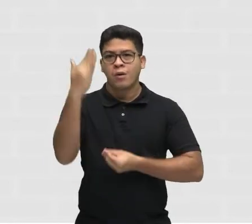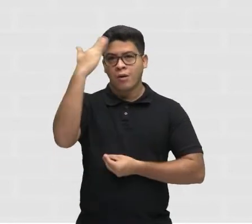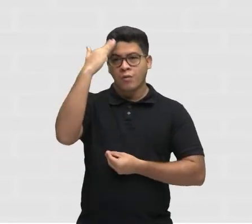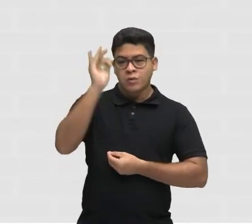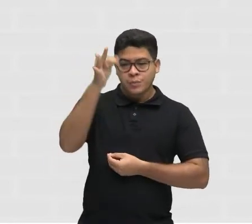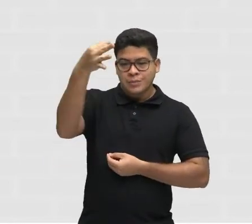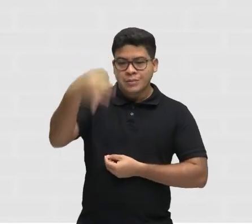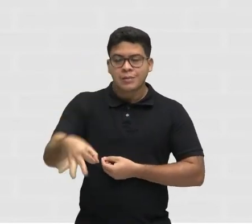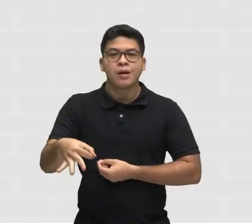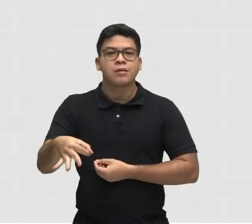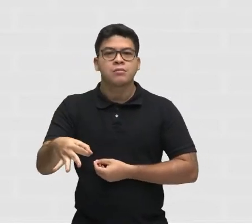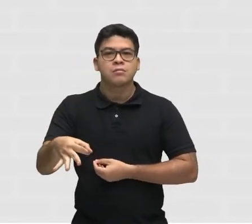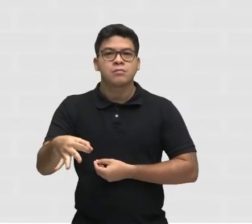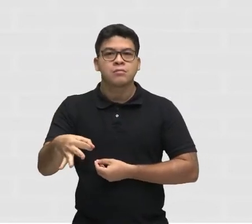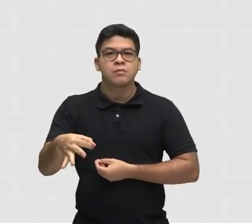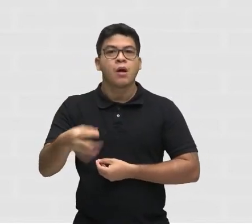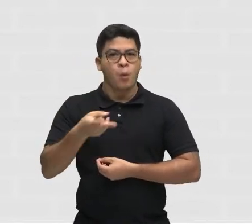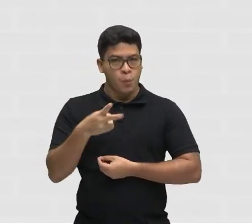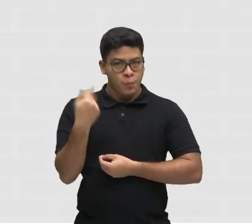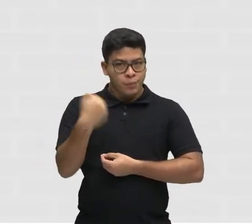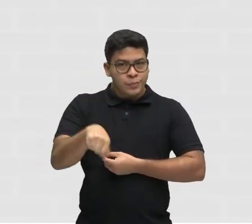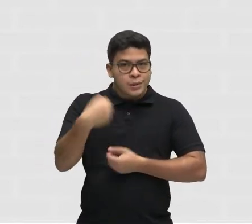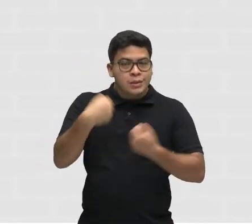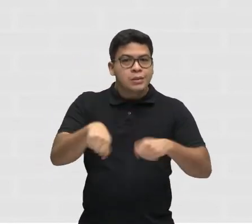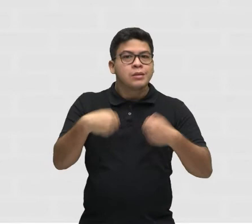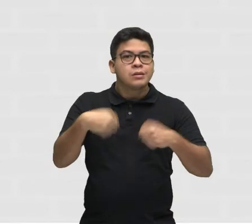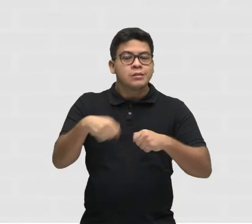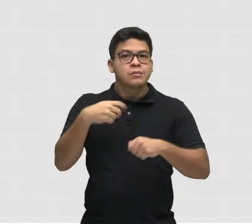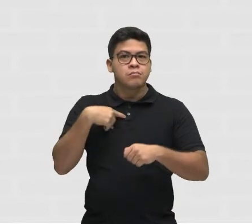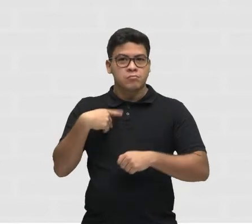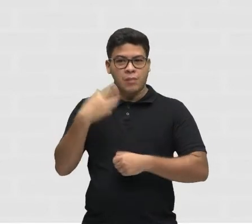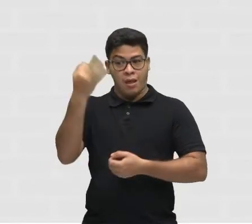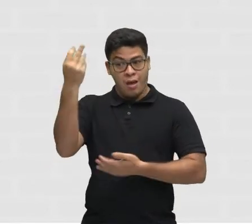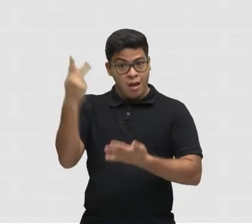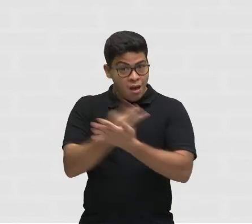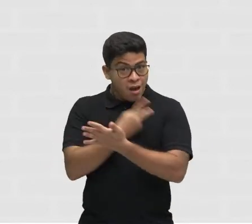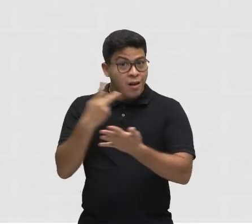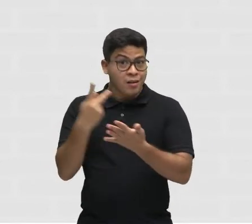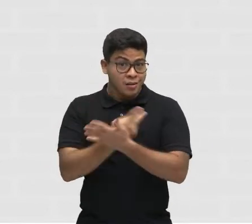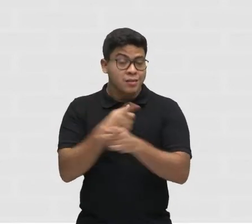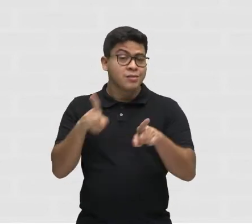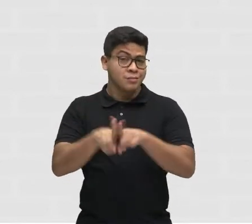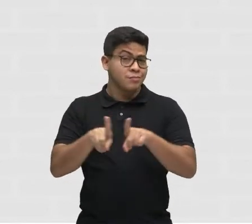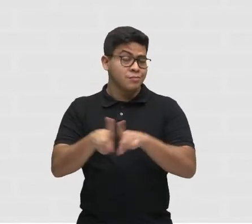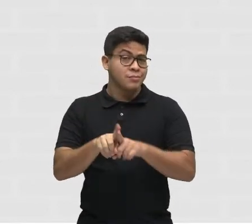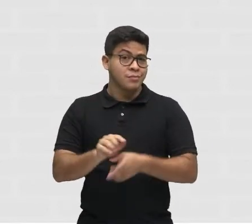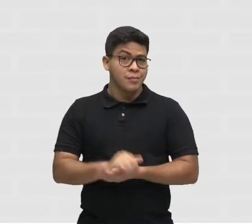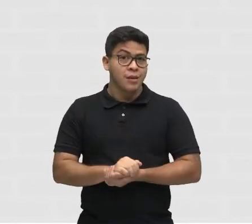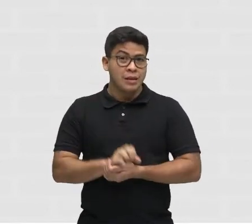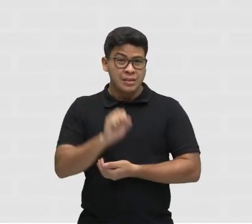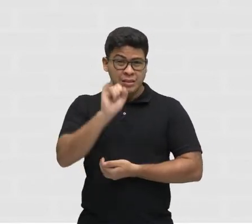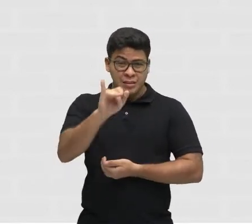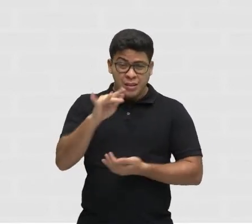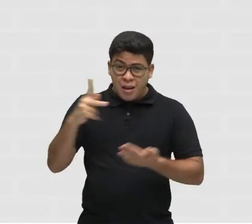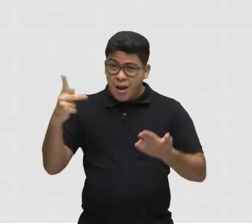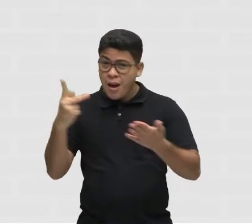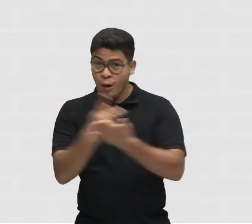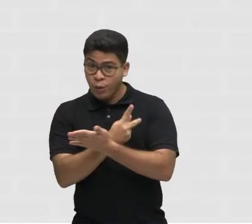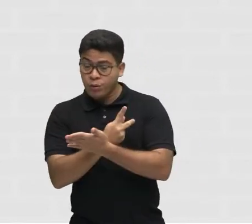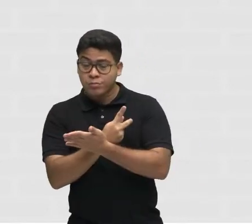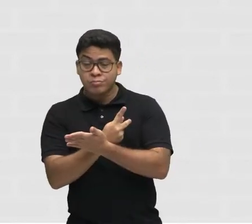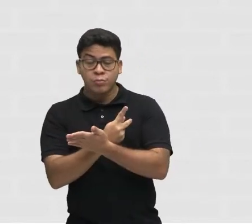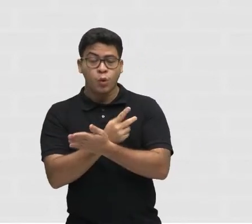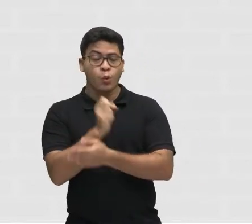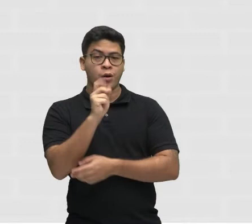inerentes a ele. Um dos grandes aprendizados dessa dualidade é o autoconhecimento. Então, eu caí e levantei, eu já sei um pouco mais de